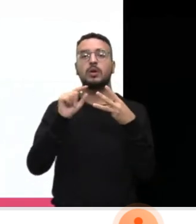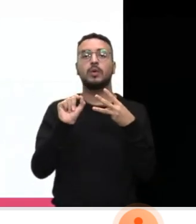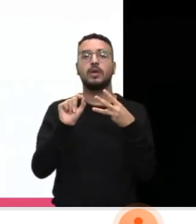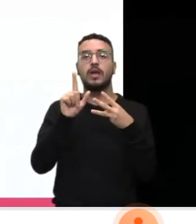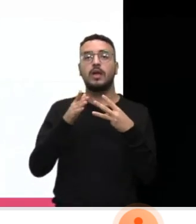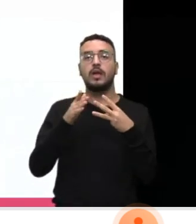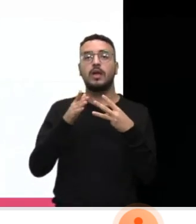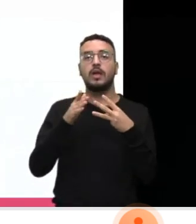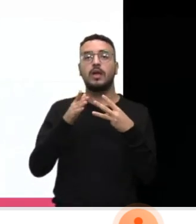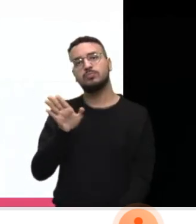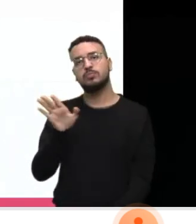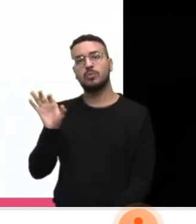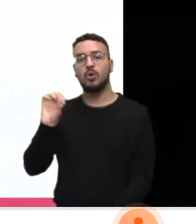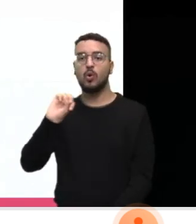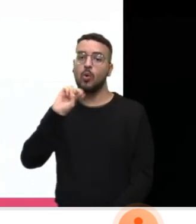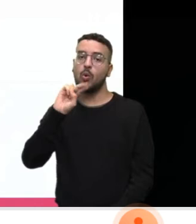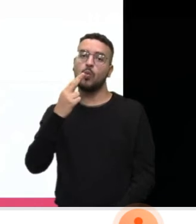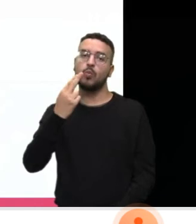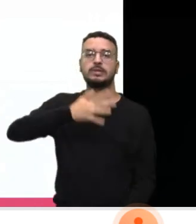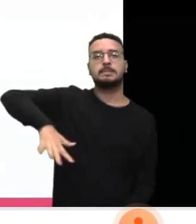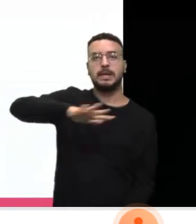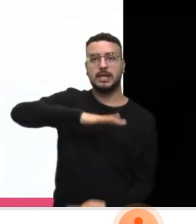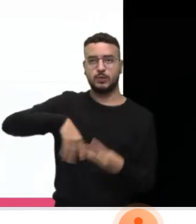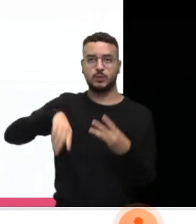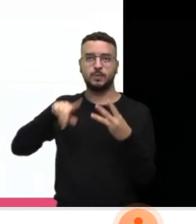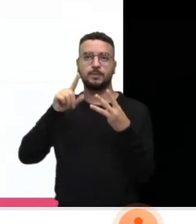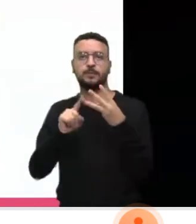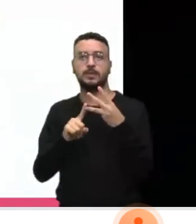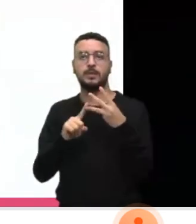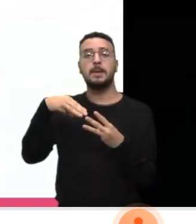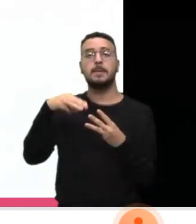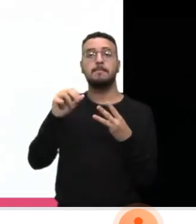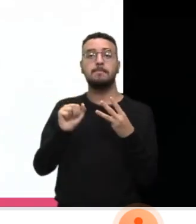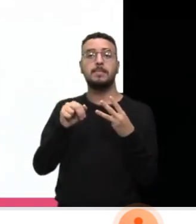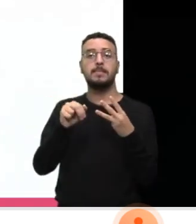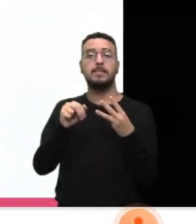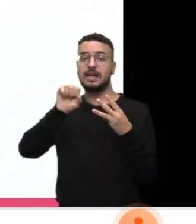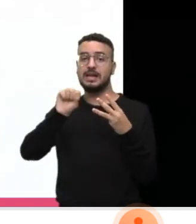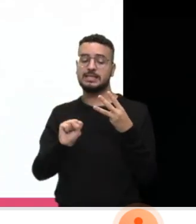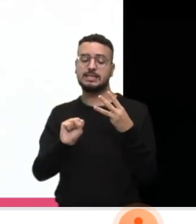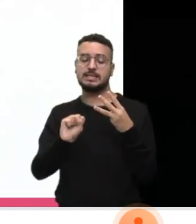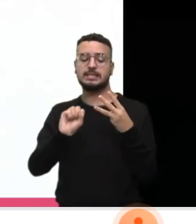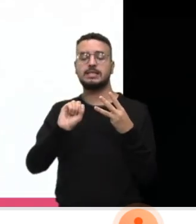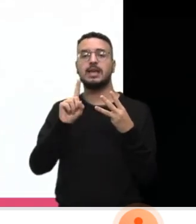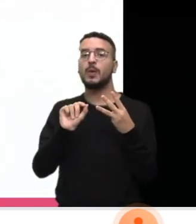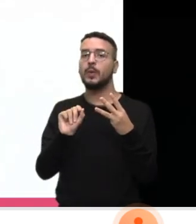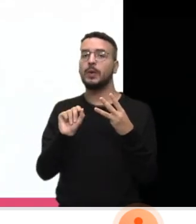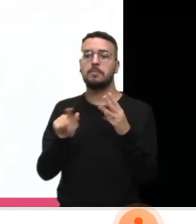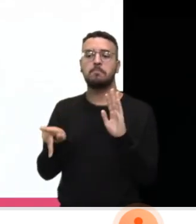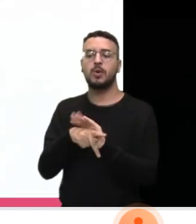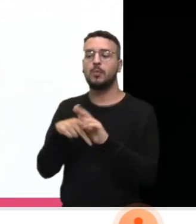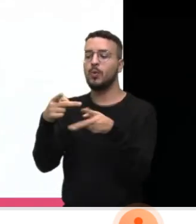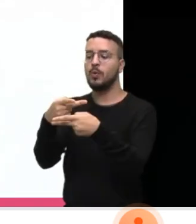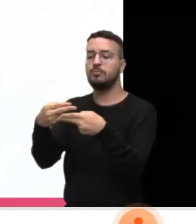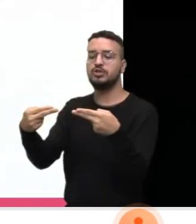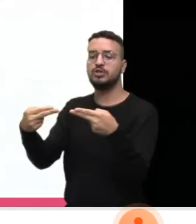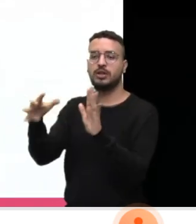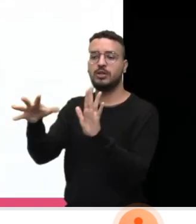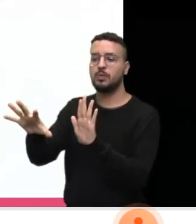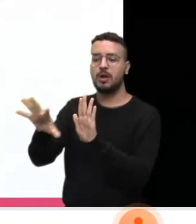verbos chamados de manuais, que incorporam a forma ou a ação do objeto na configuração das mãos. Então, nós temos